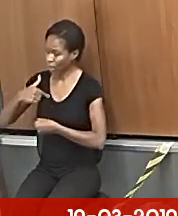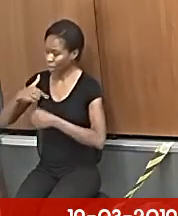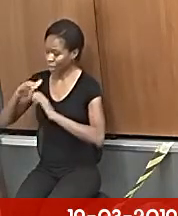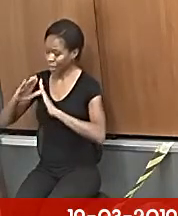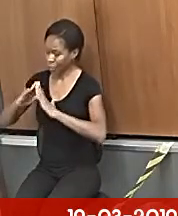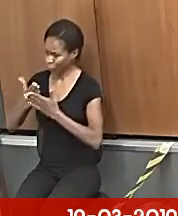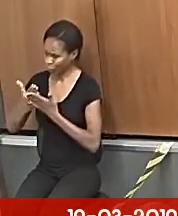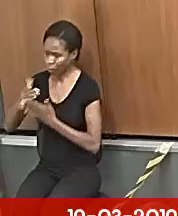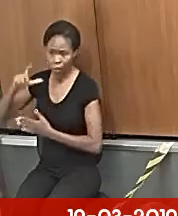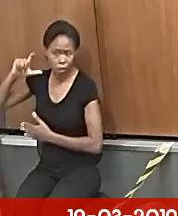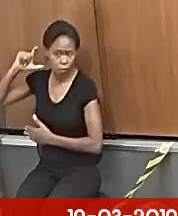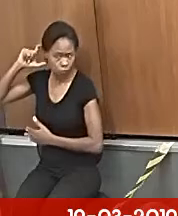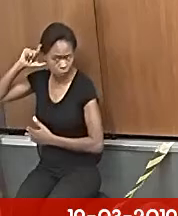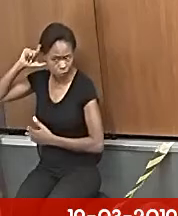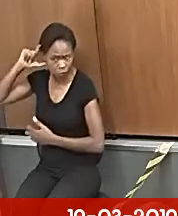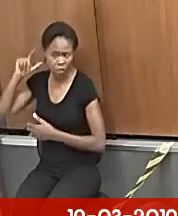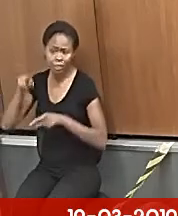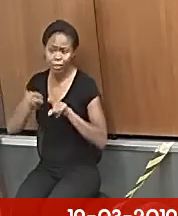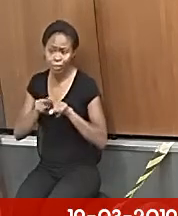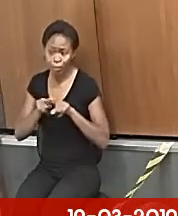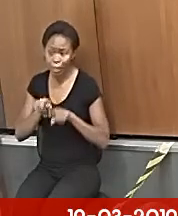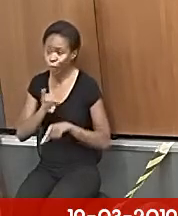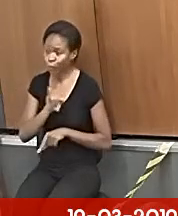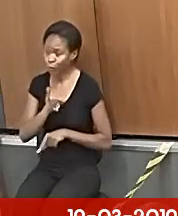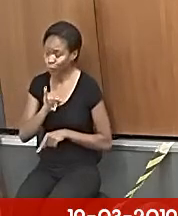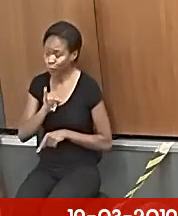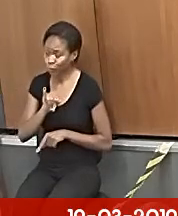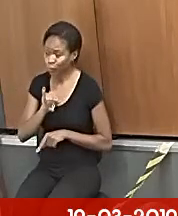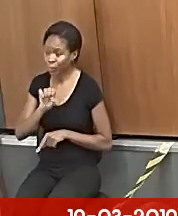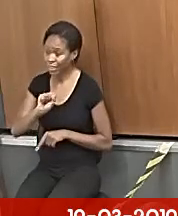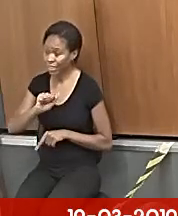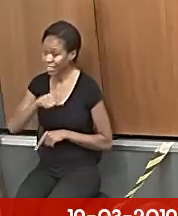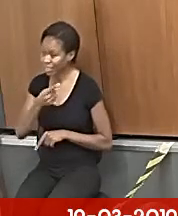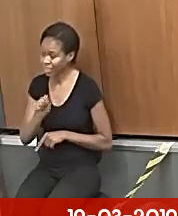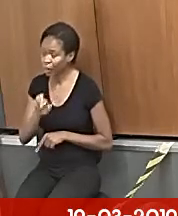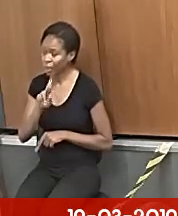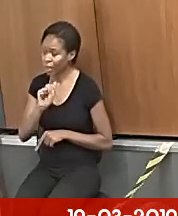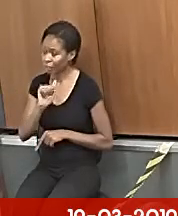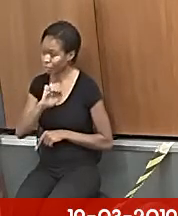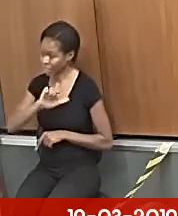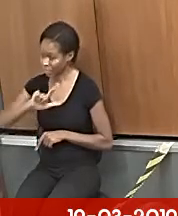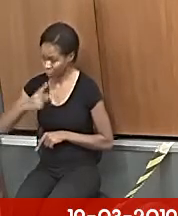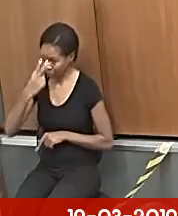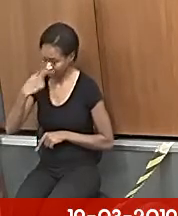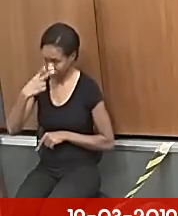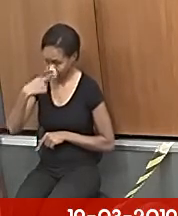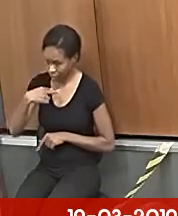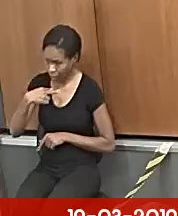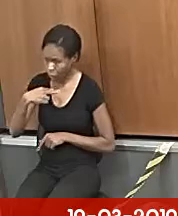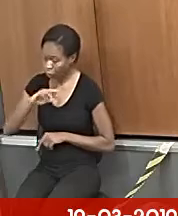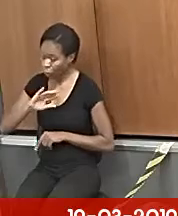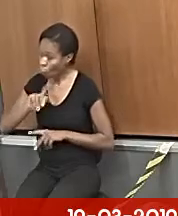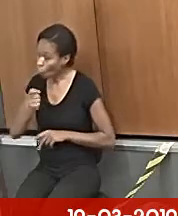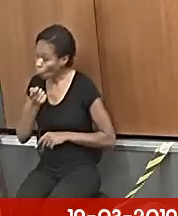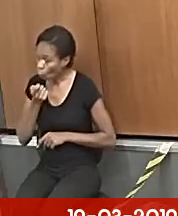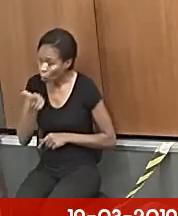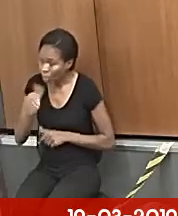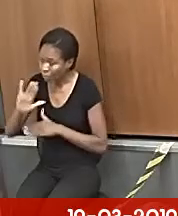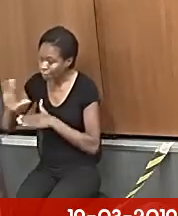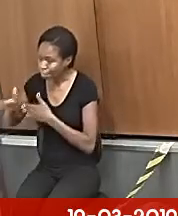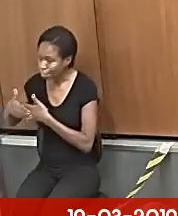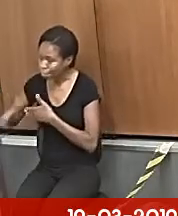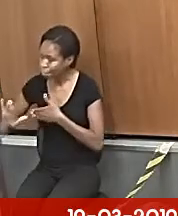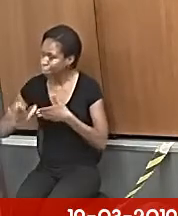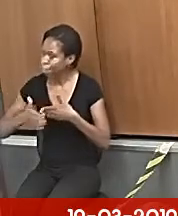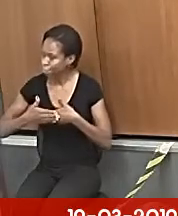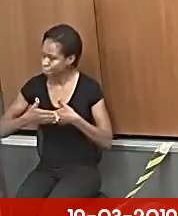às escolas especiais de belo horizonte né estavam é fadados a fechar nós não podíamos receber